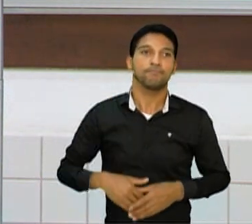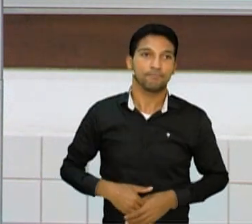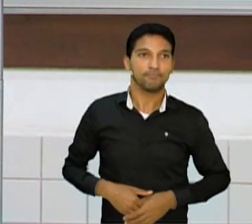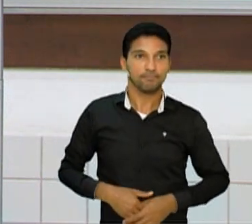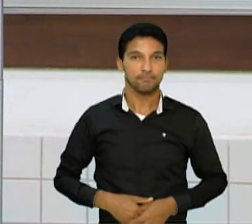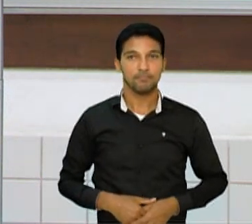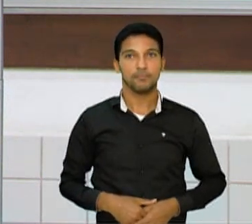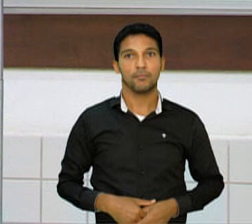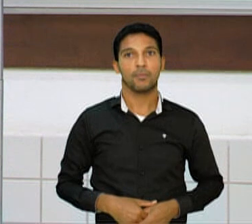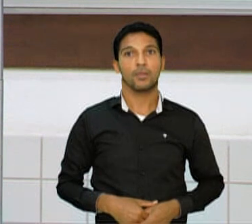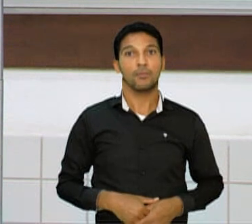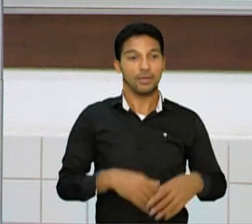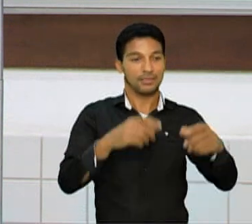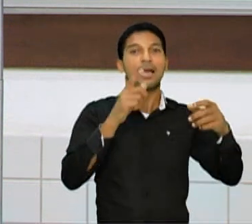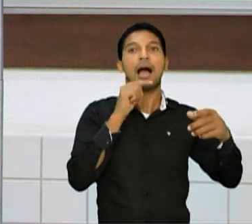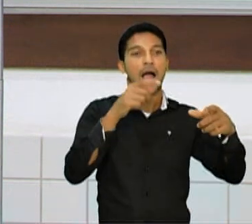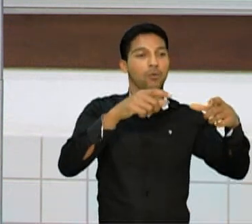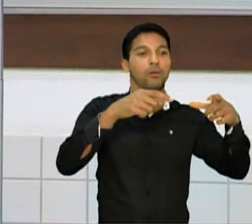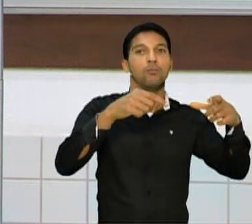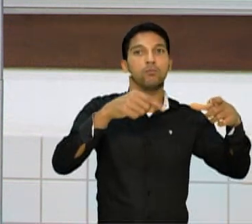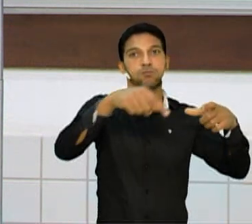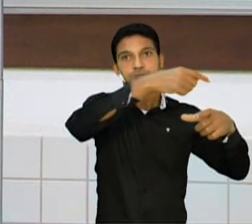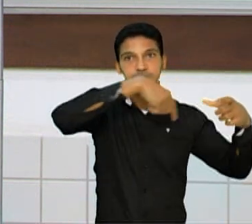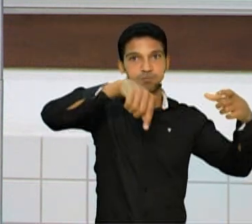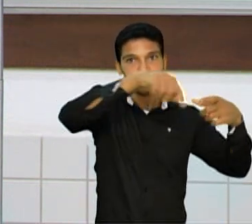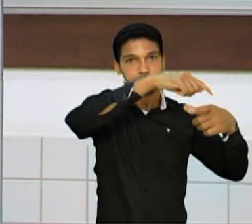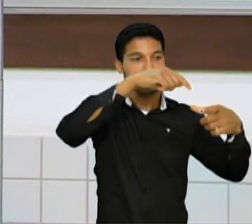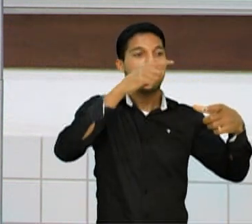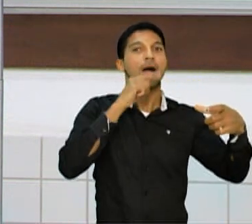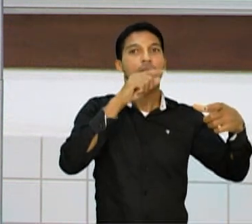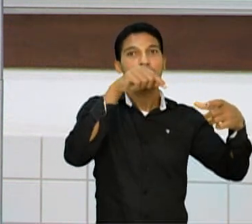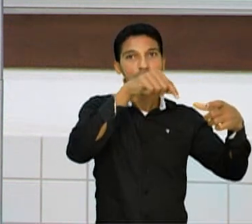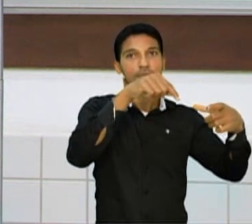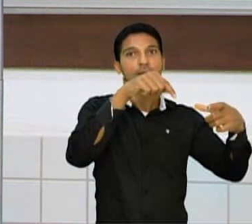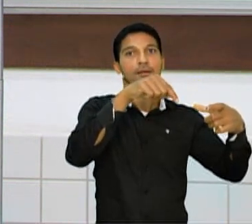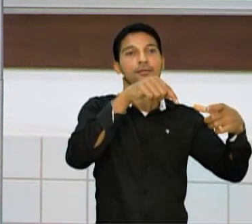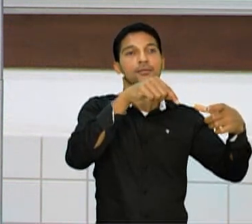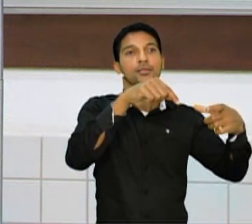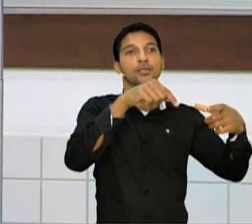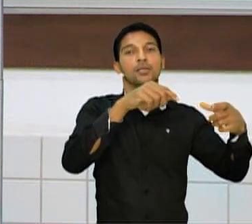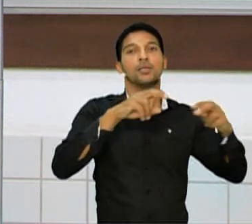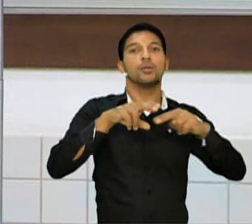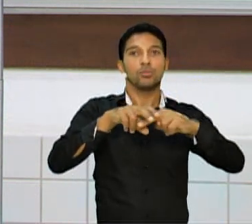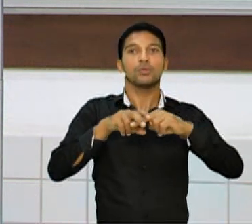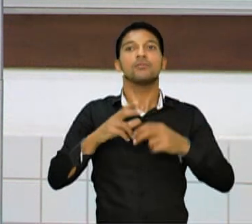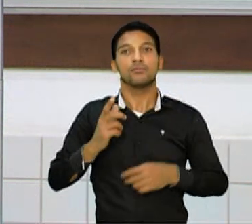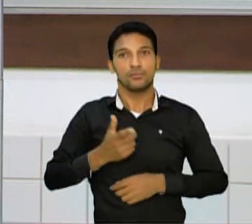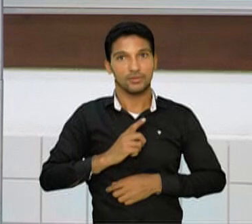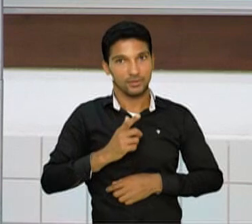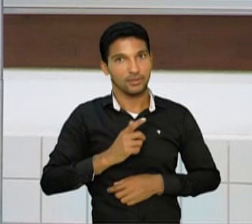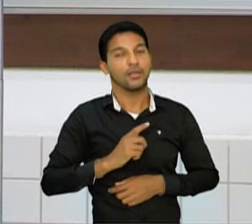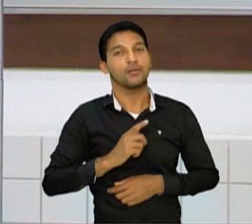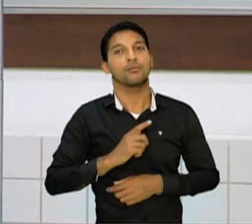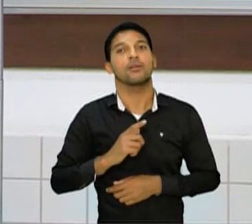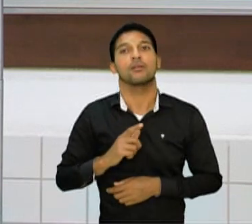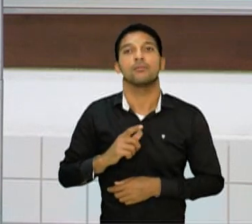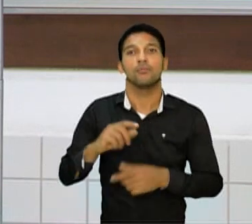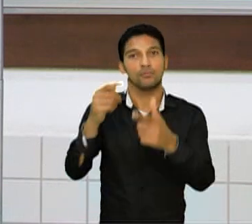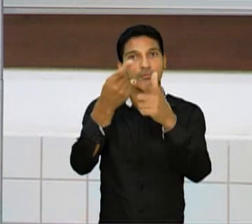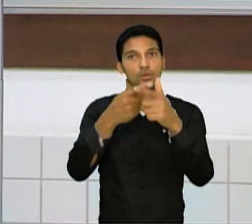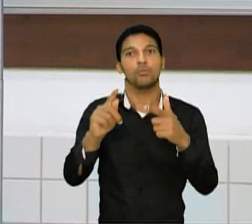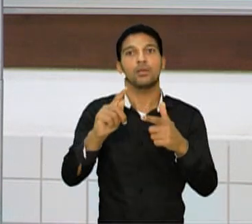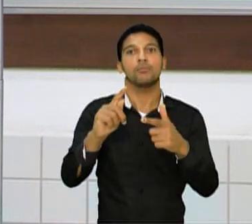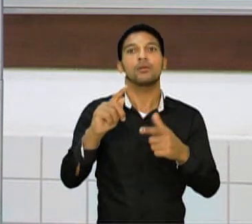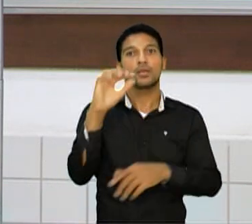água reservada, a água concentrada, gerou impacto ambiental, alterou o solo, alterou as